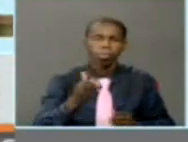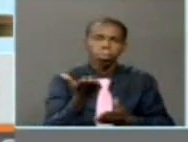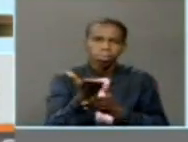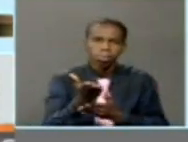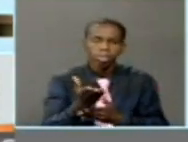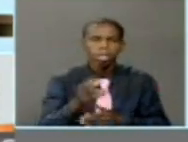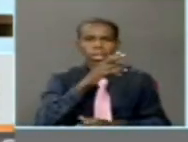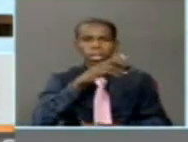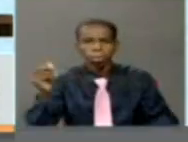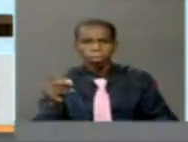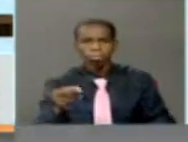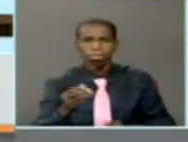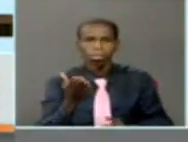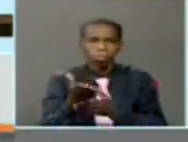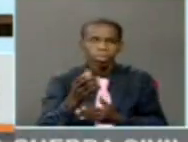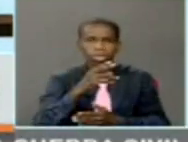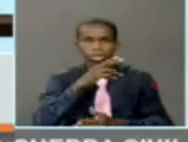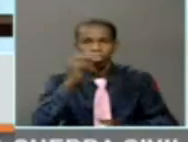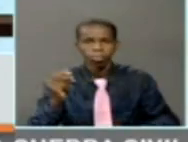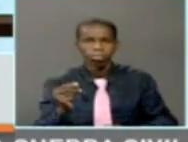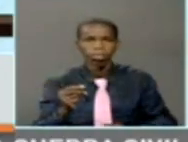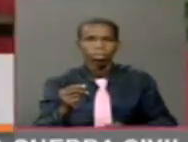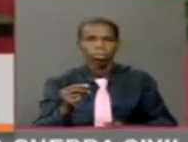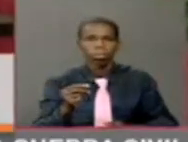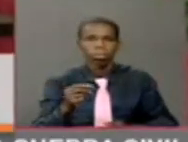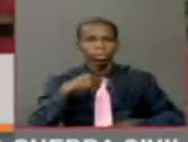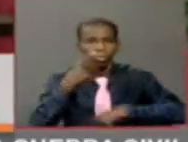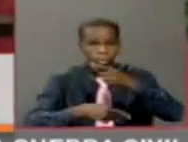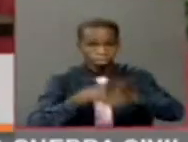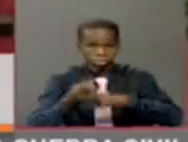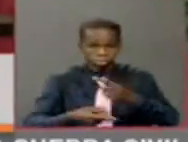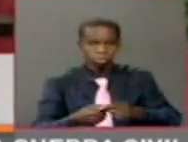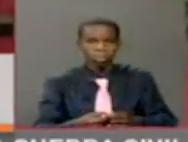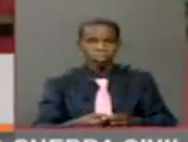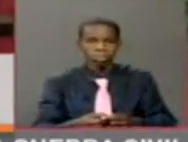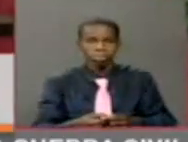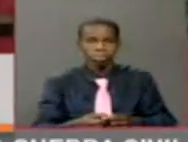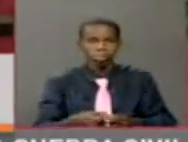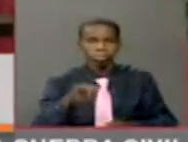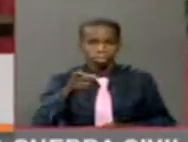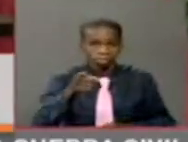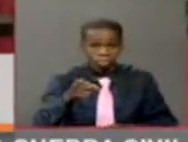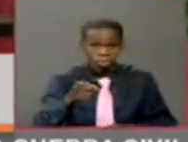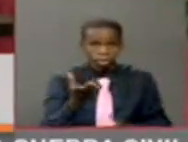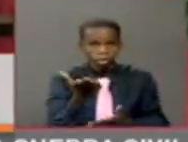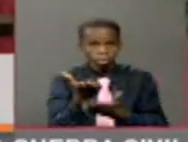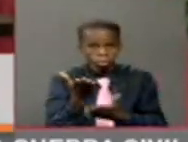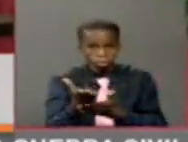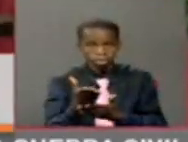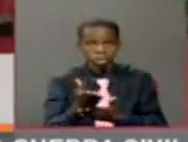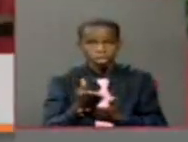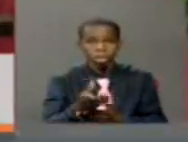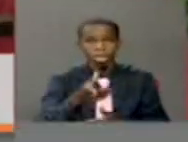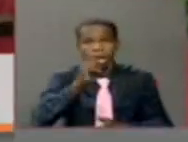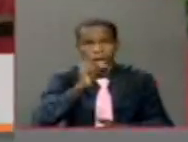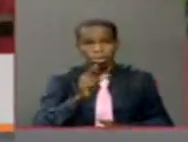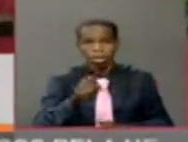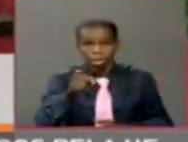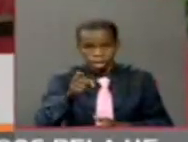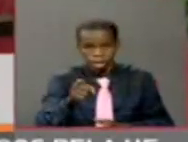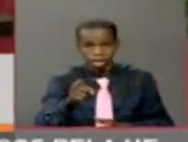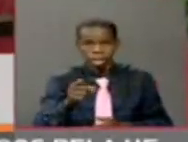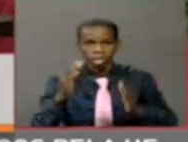da ponta, quando pedi mesmo um copo d'água, mandaram parar o senhor, calma só aí. Com toda a caridade,